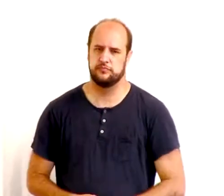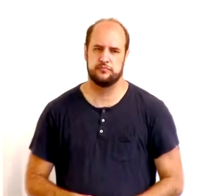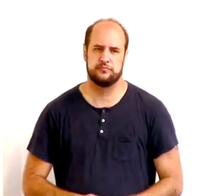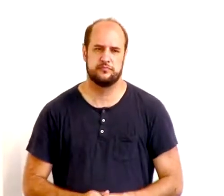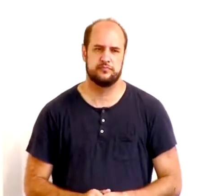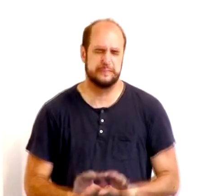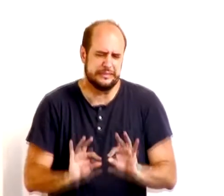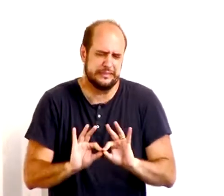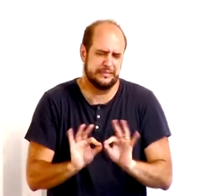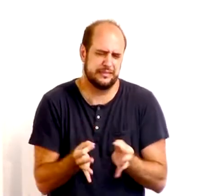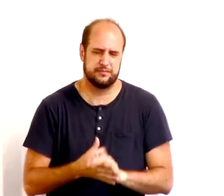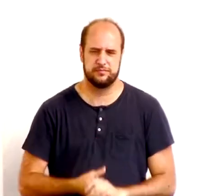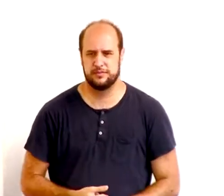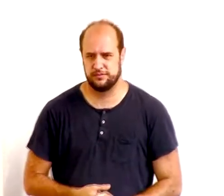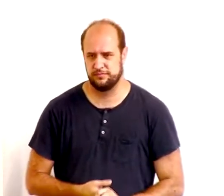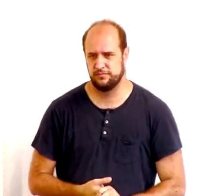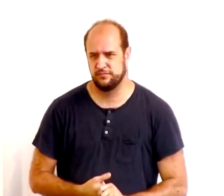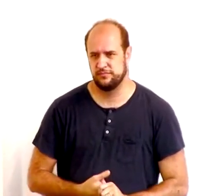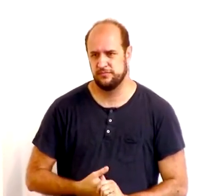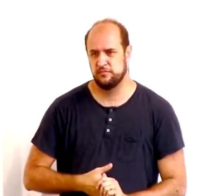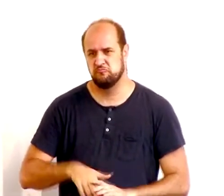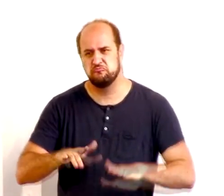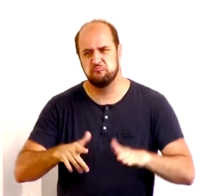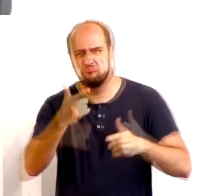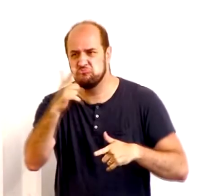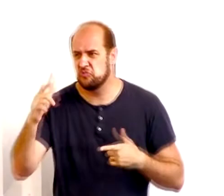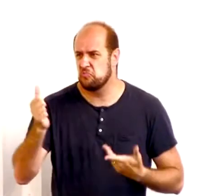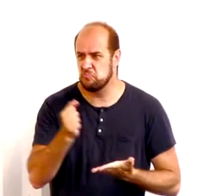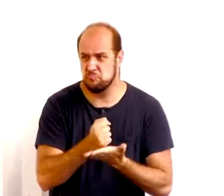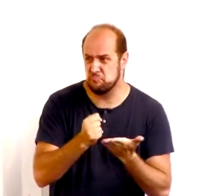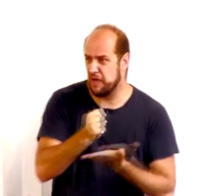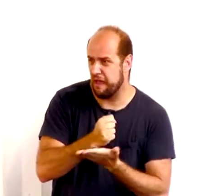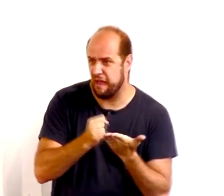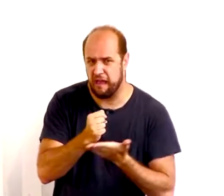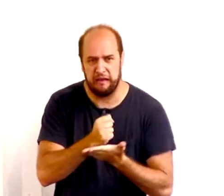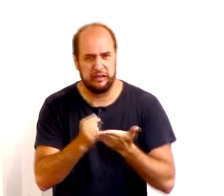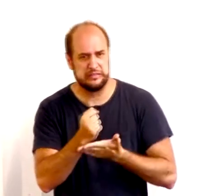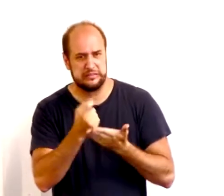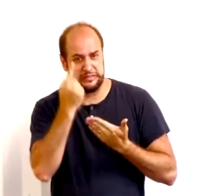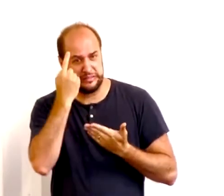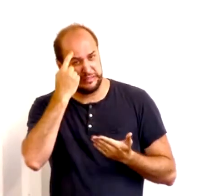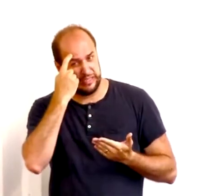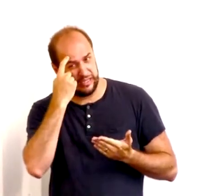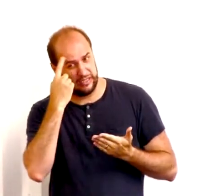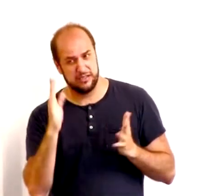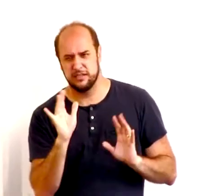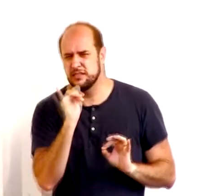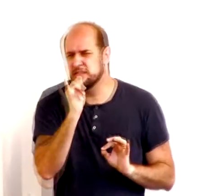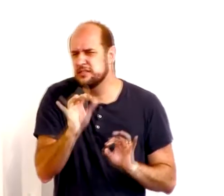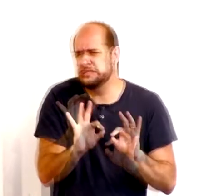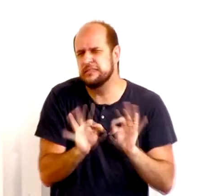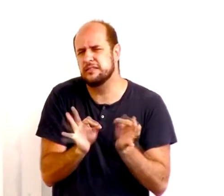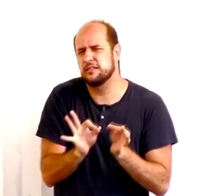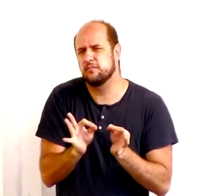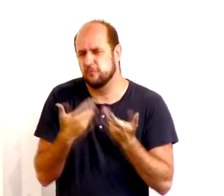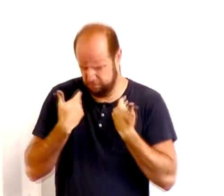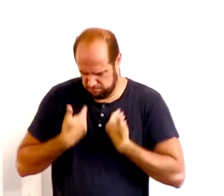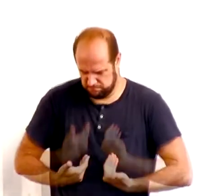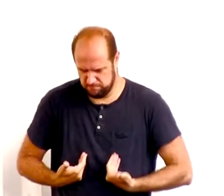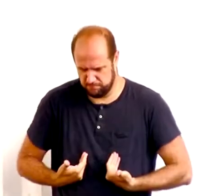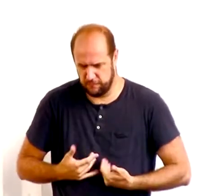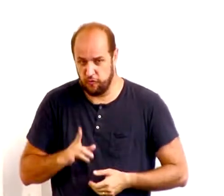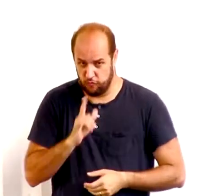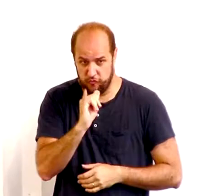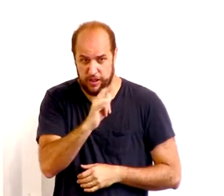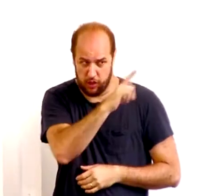simples assim. Se você não tiver muitas bases, muitos conceitos, você pode dizer, é isso que ele fez comigo. Eu